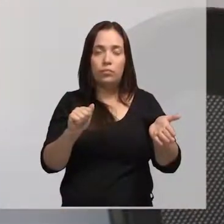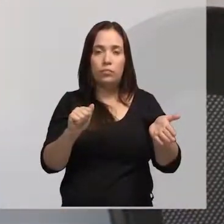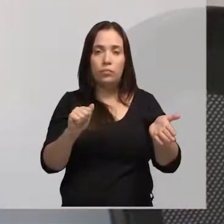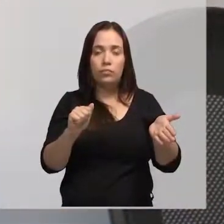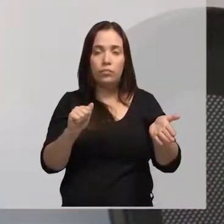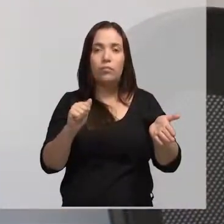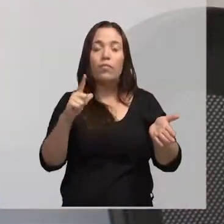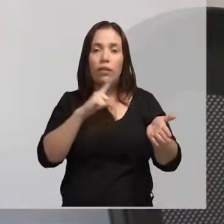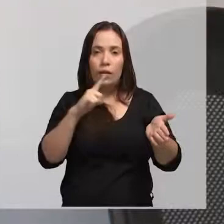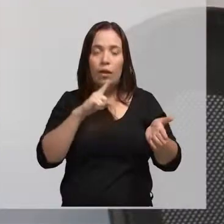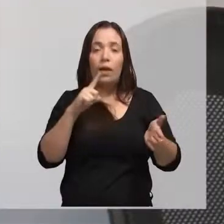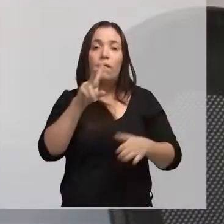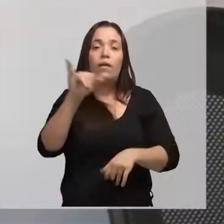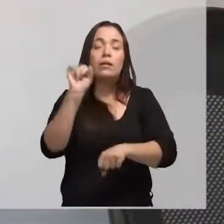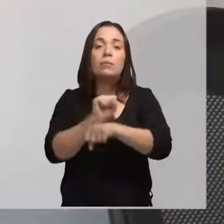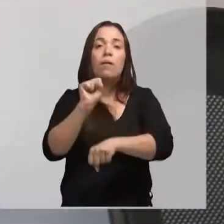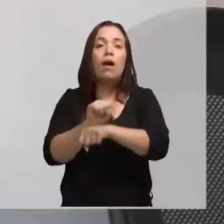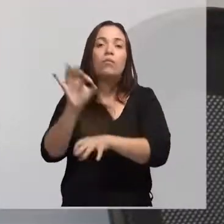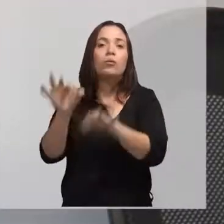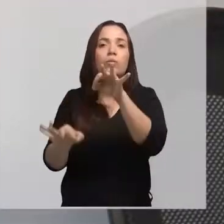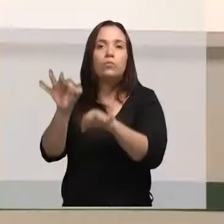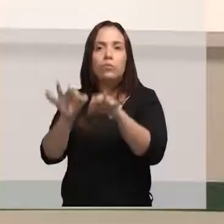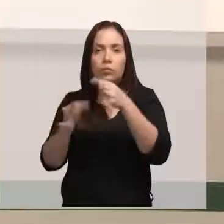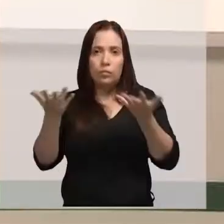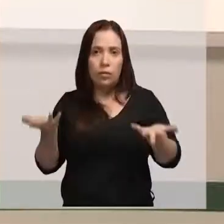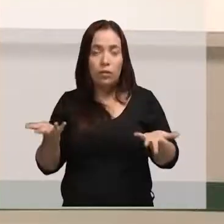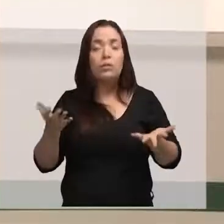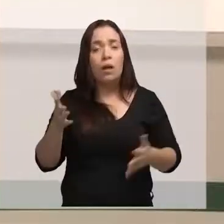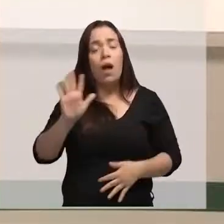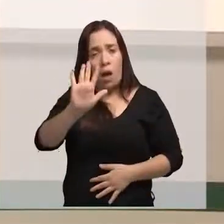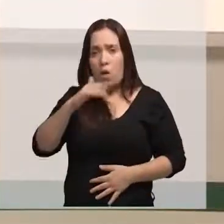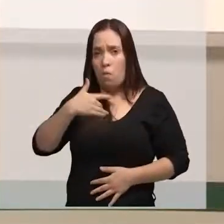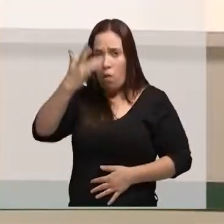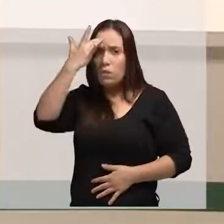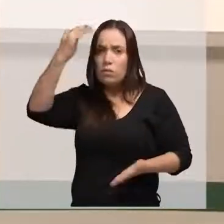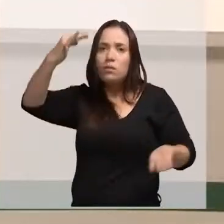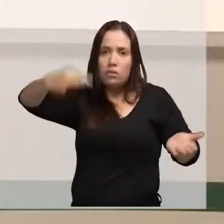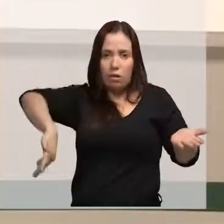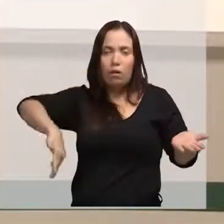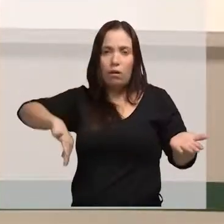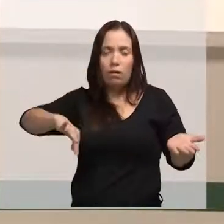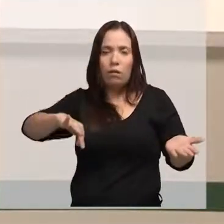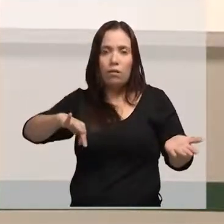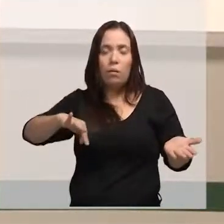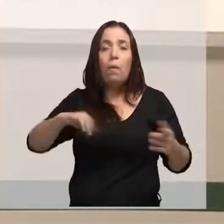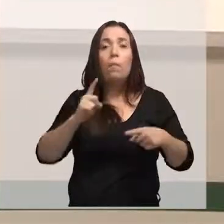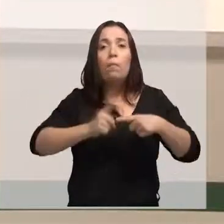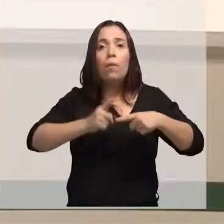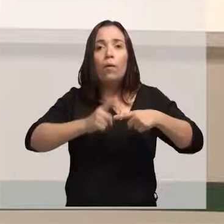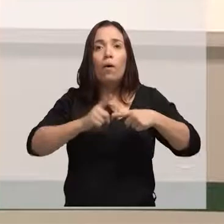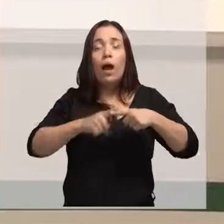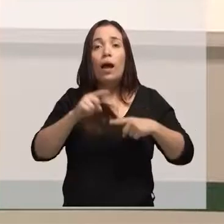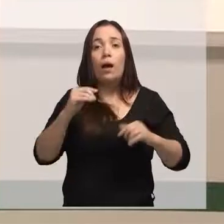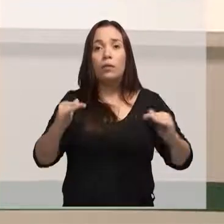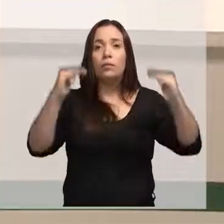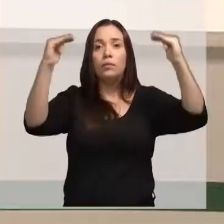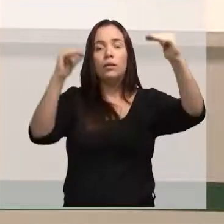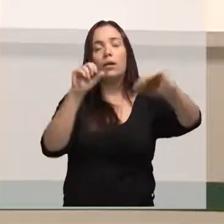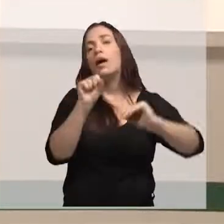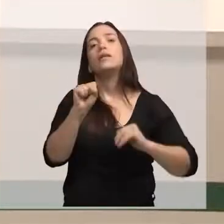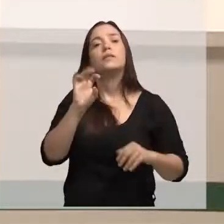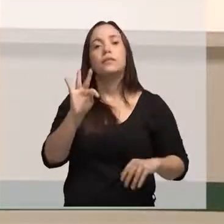ser julgado... Mas, inclusive, Luiz, eu acho que ela fez certo, sabe por quê? Porque o Supremo Tribunal Federal acabou de